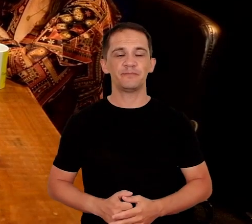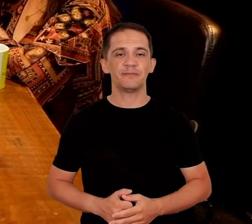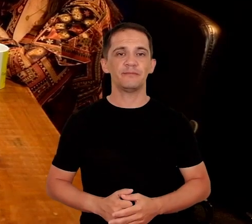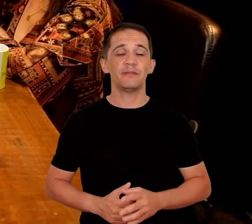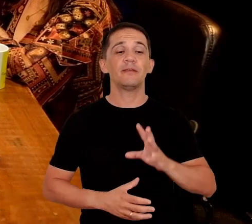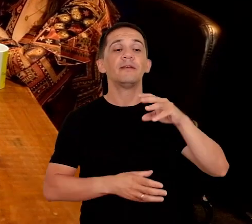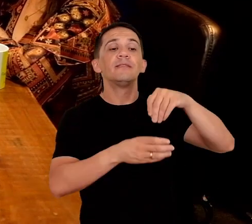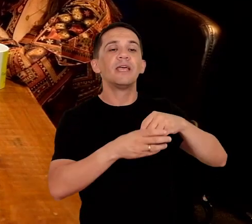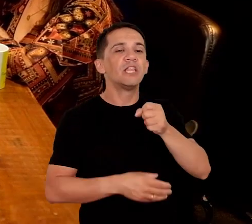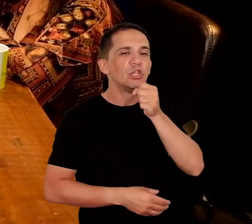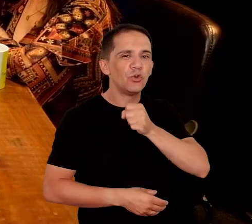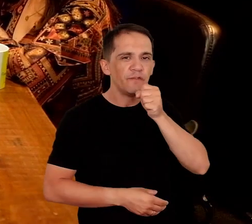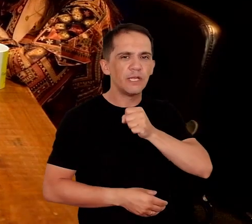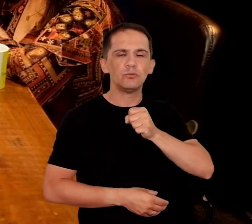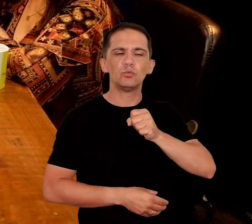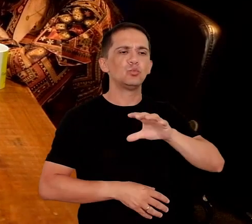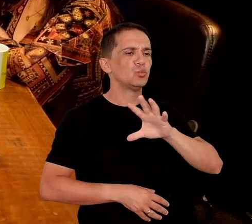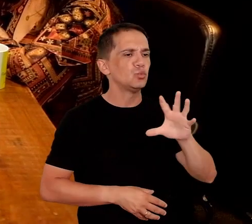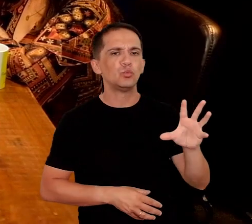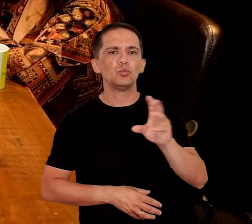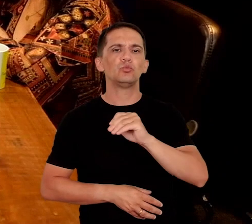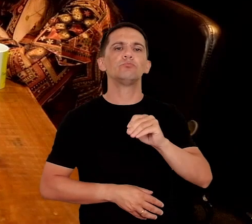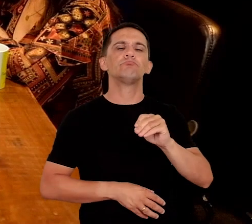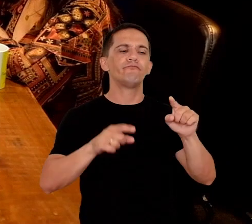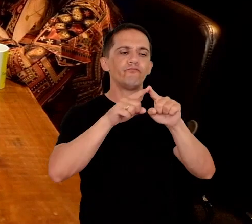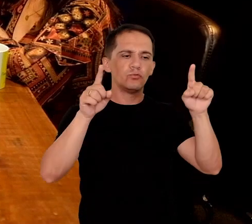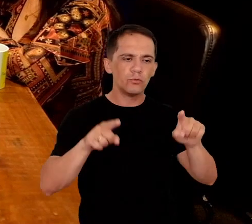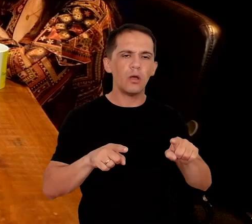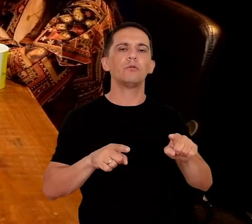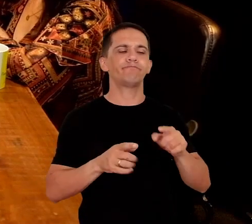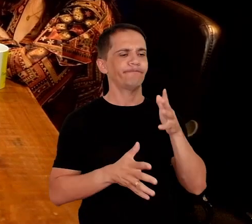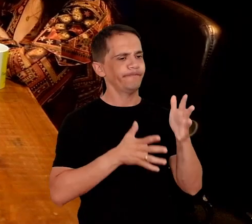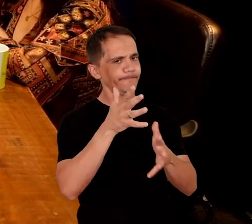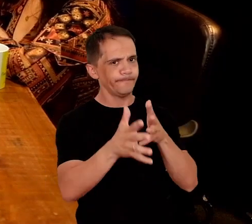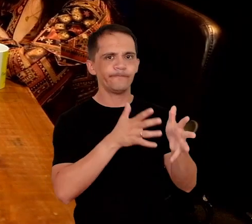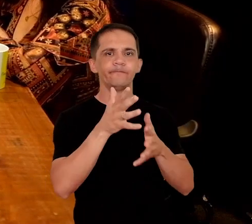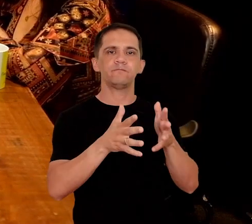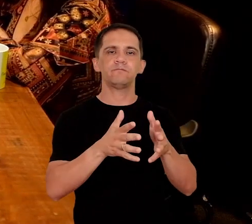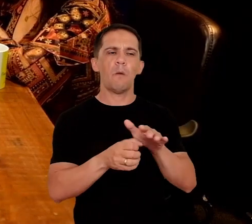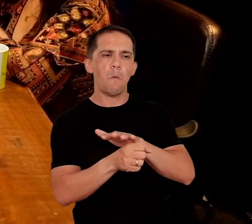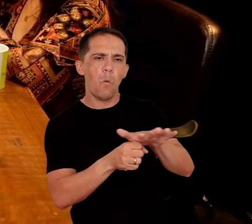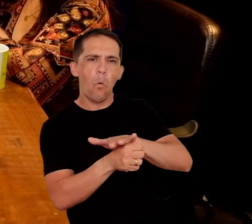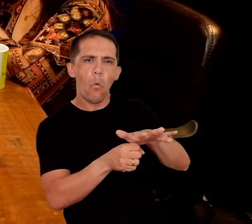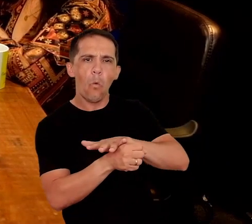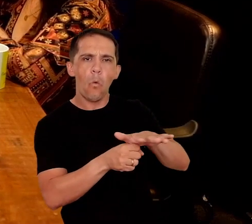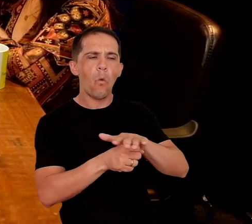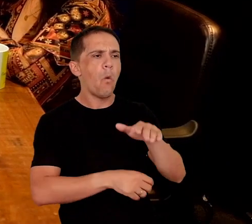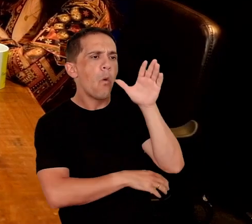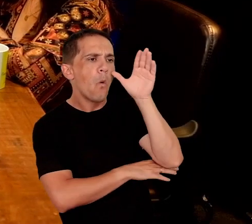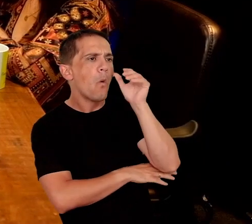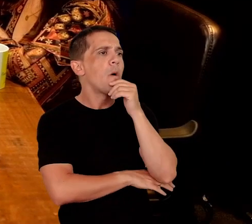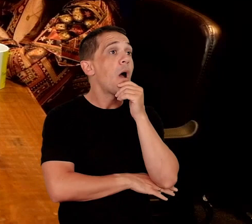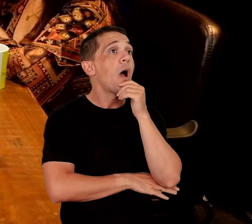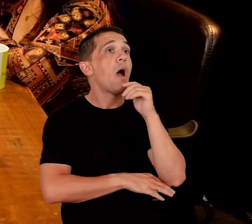profissional. E na sorveteria, todos que trabalham com eles são surdos. Então, as pessoas vão lá, porque também